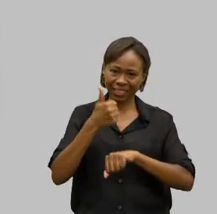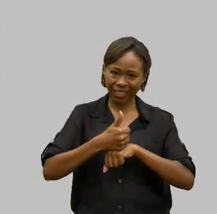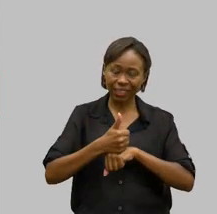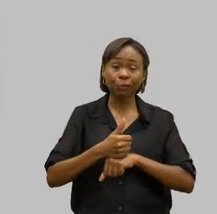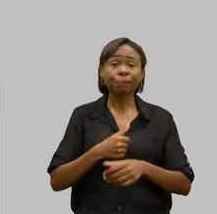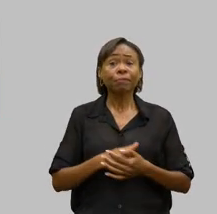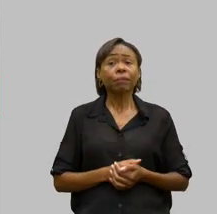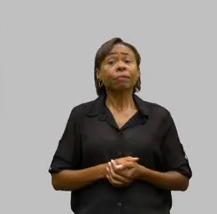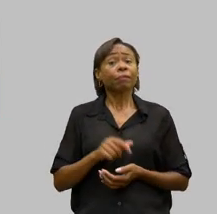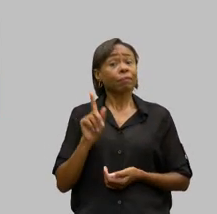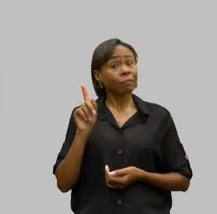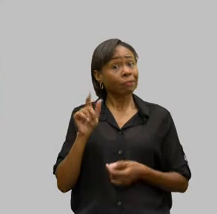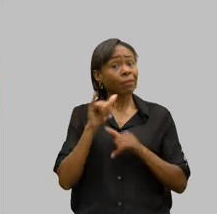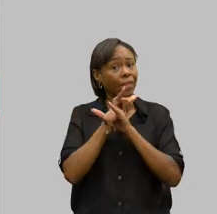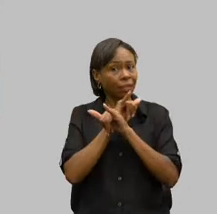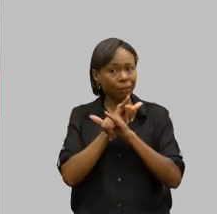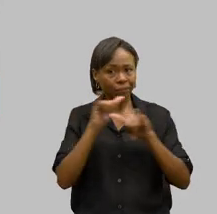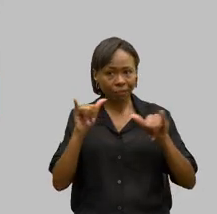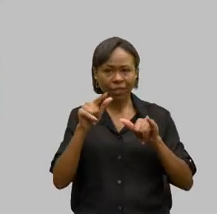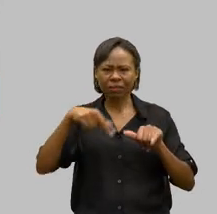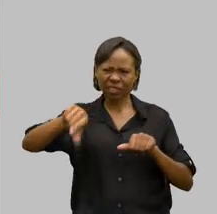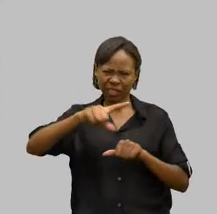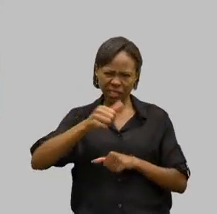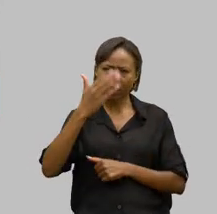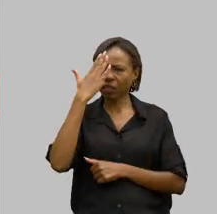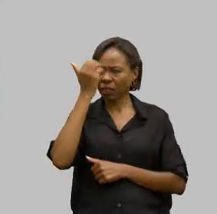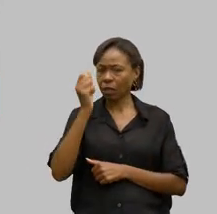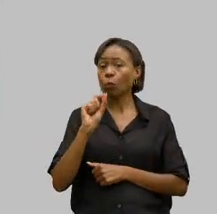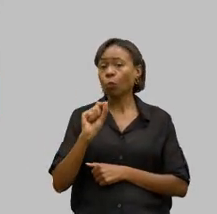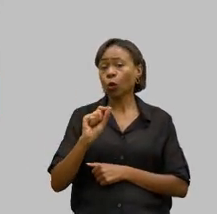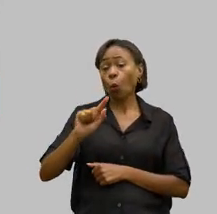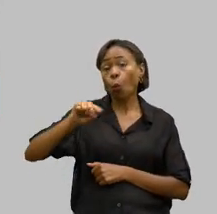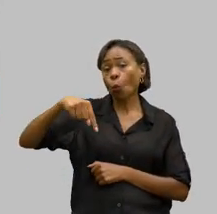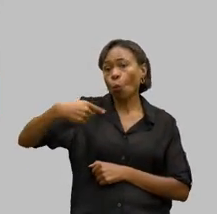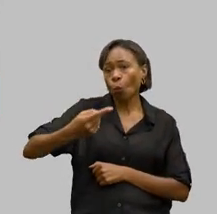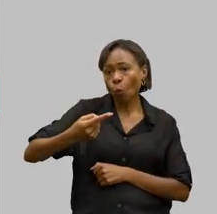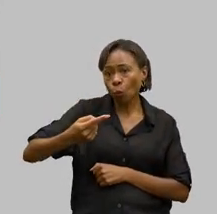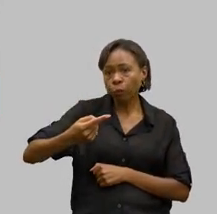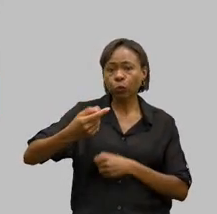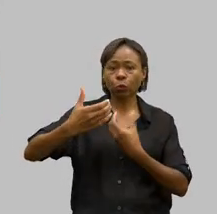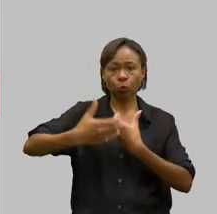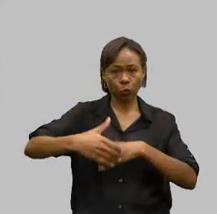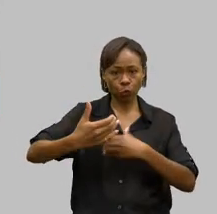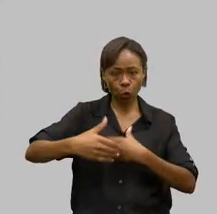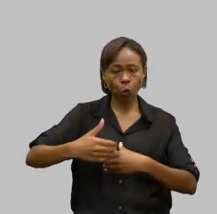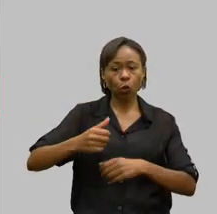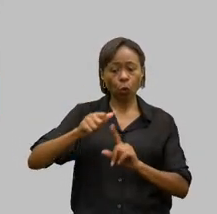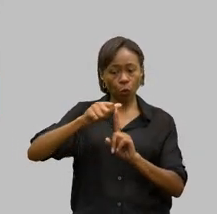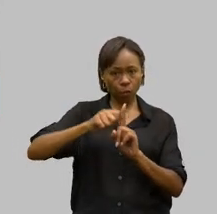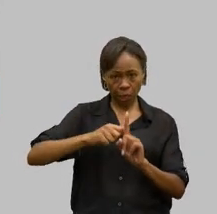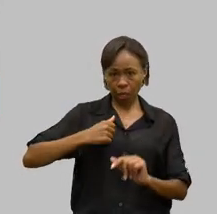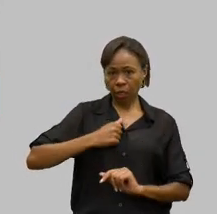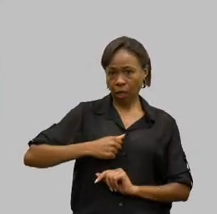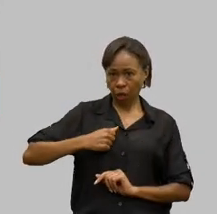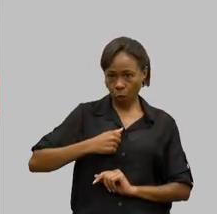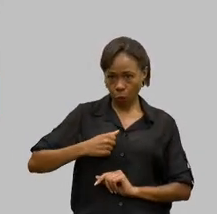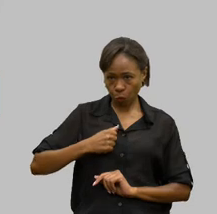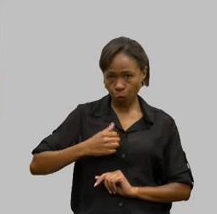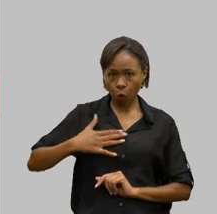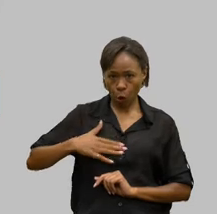aqui uma notícia, que eu acho que todos já sabem também, que o próximo concurso, que a gente pretende, já em agosto, está ali